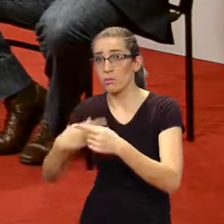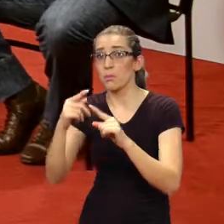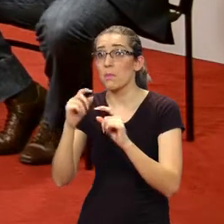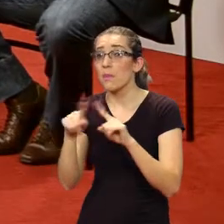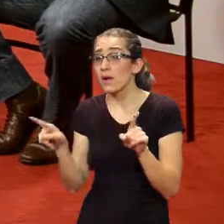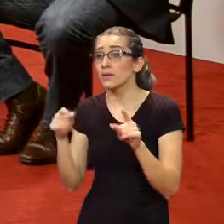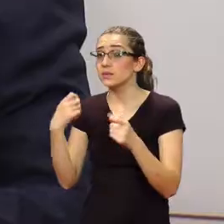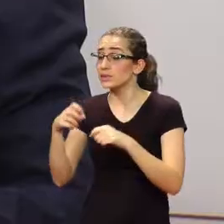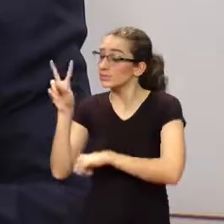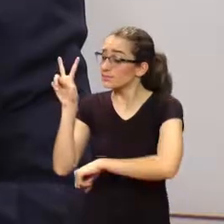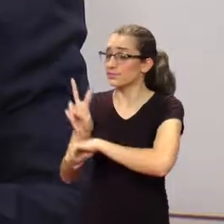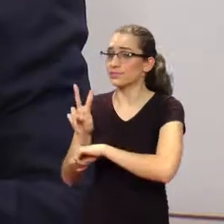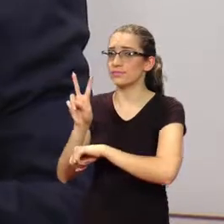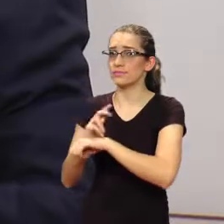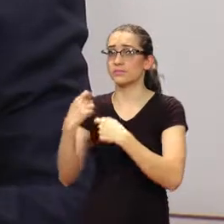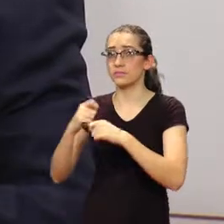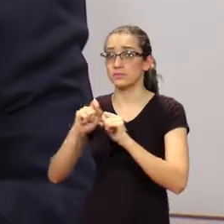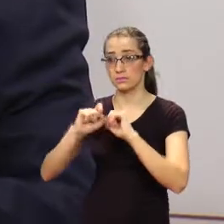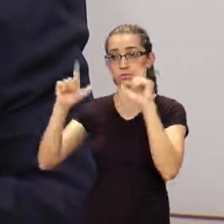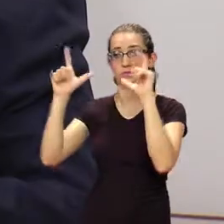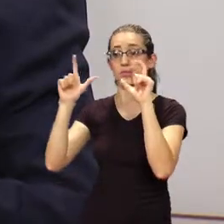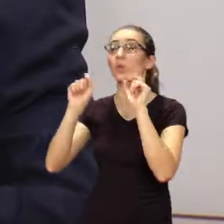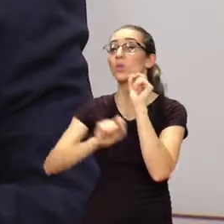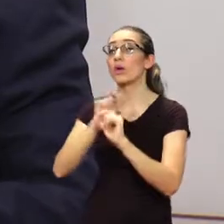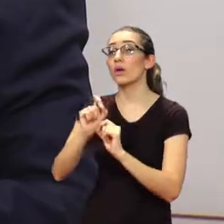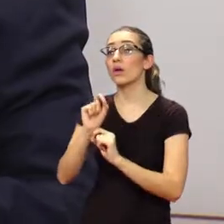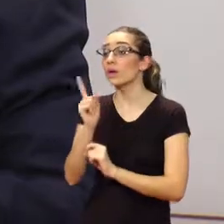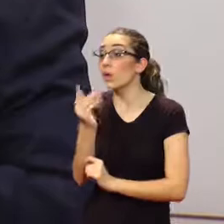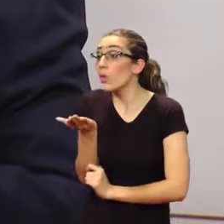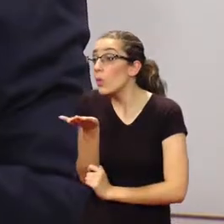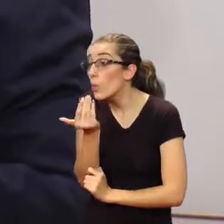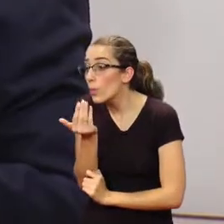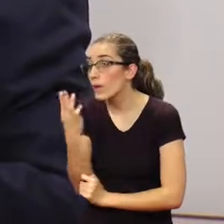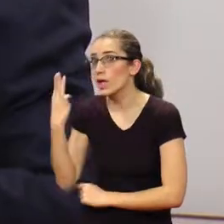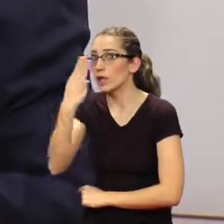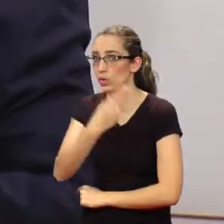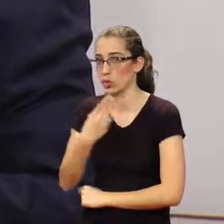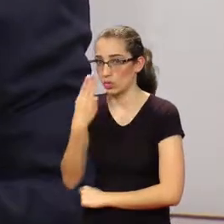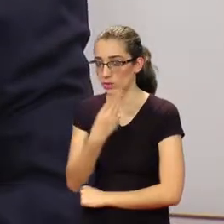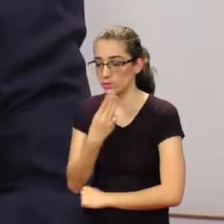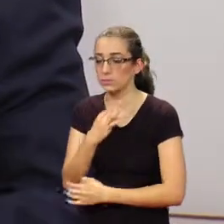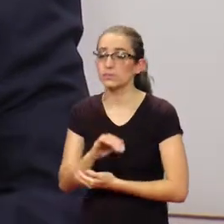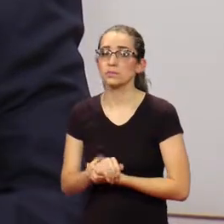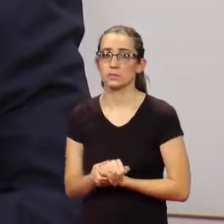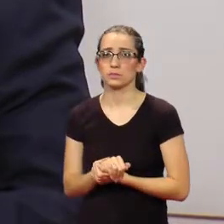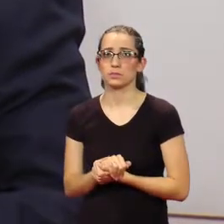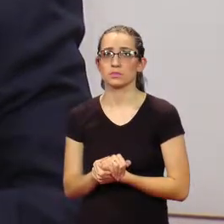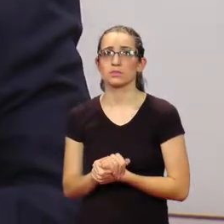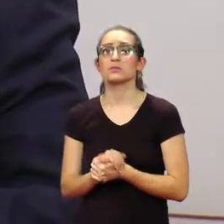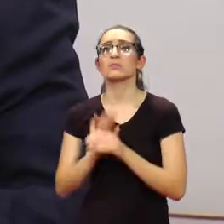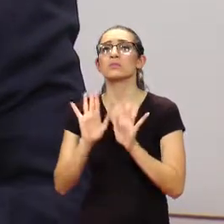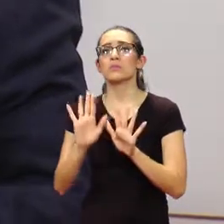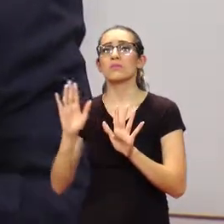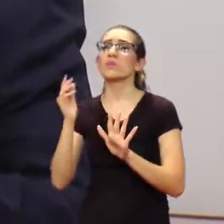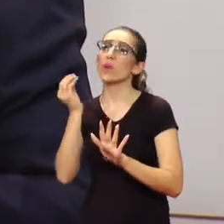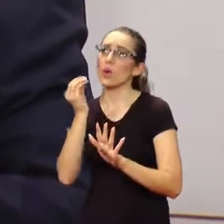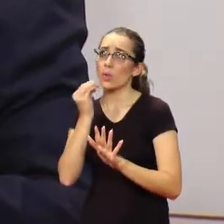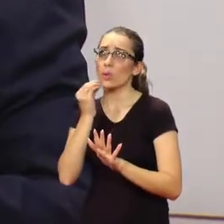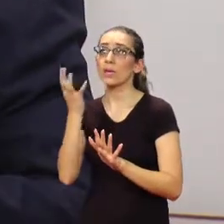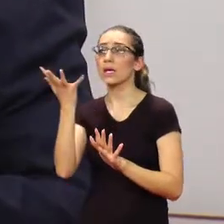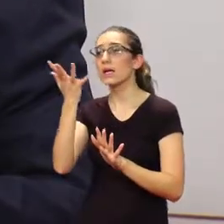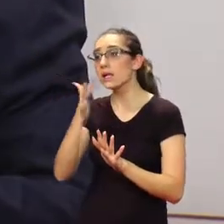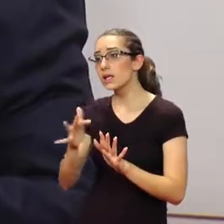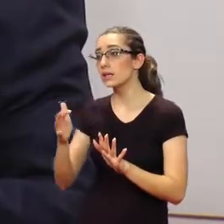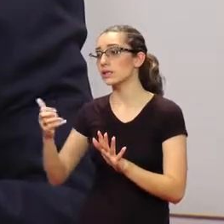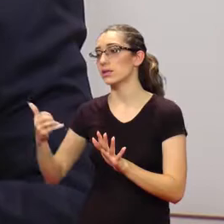cuidado simples, ter realmente atenção na introdução de alimentos açucarados. Não esperar que uma criança pequena, especialmente até 5, 6 anos,